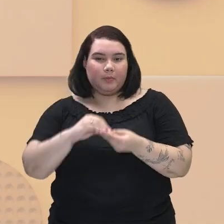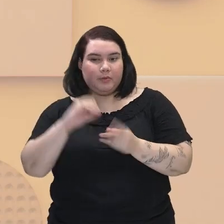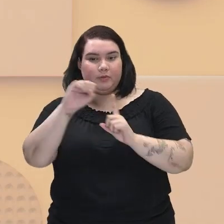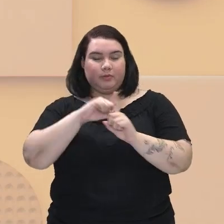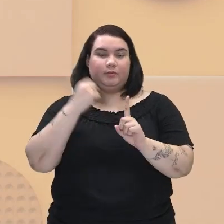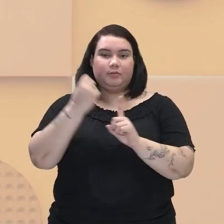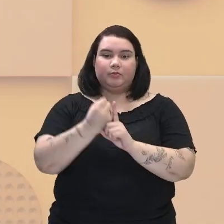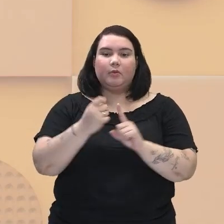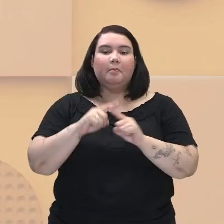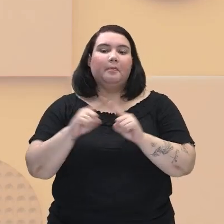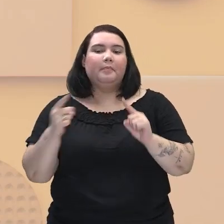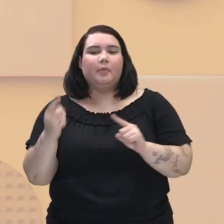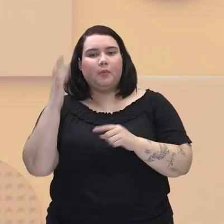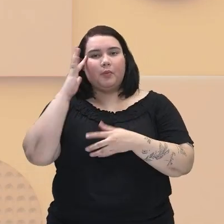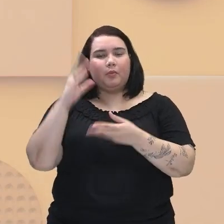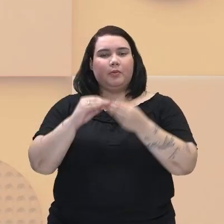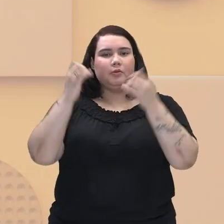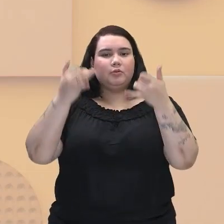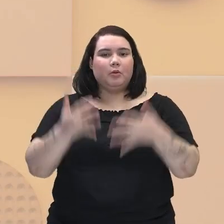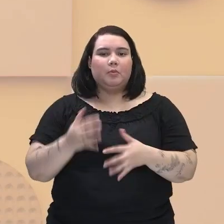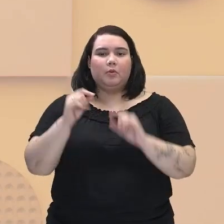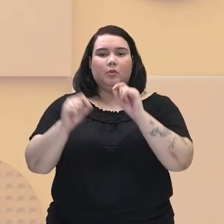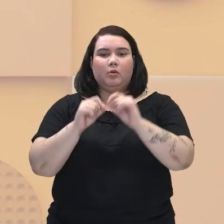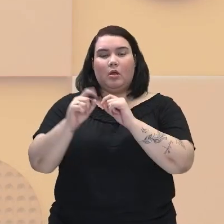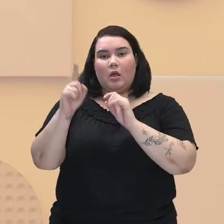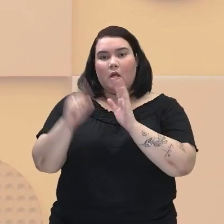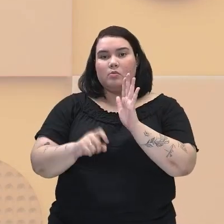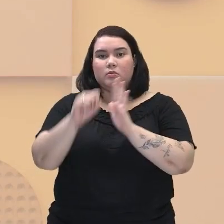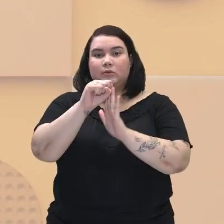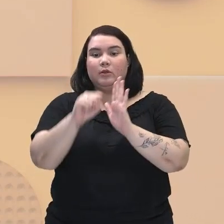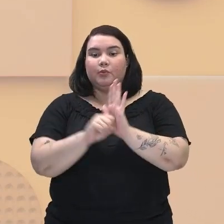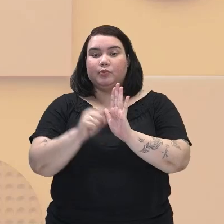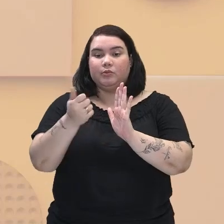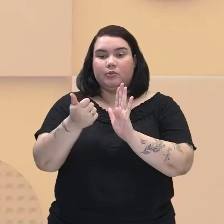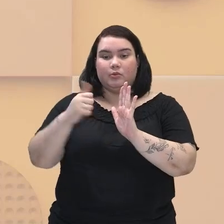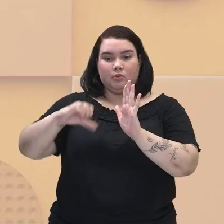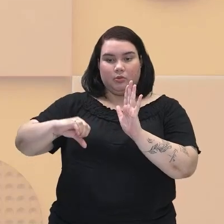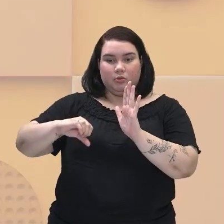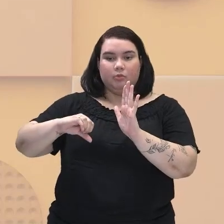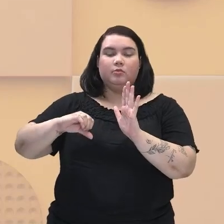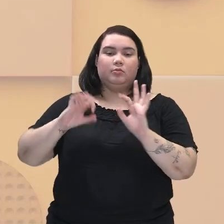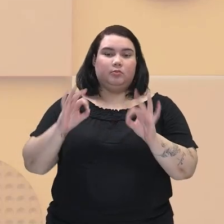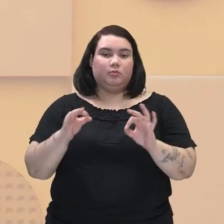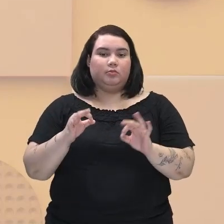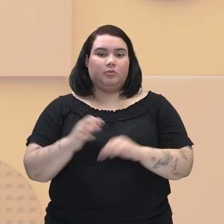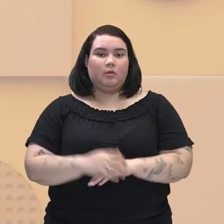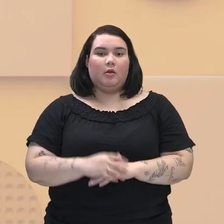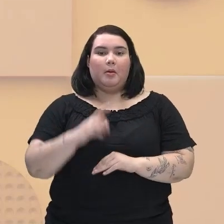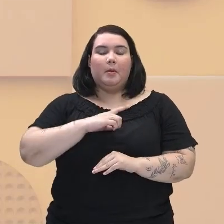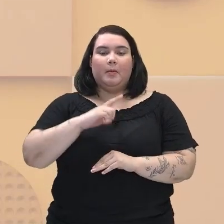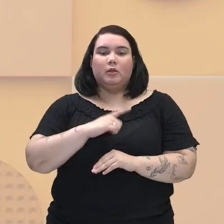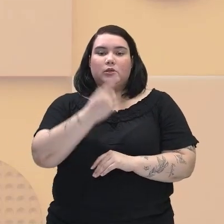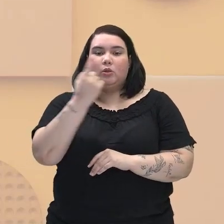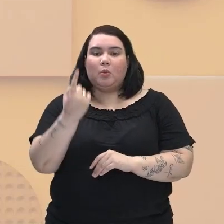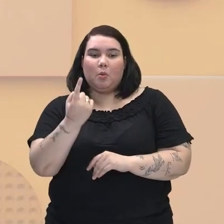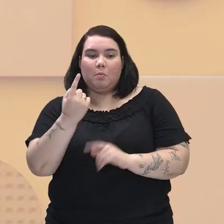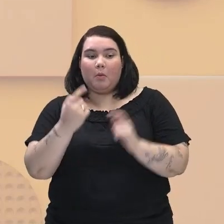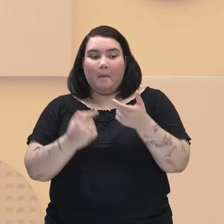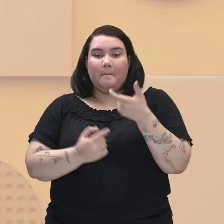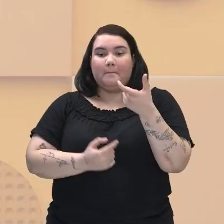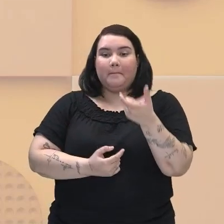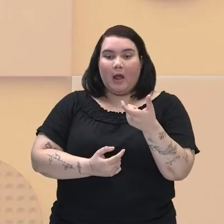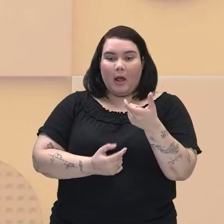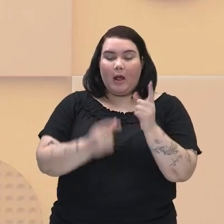Mas compreenda, estamos falando do século XIX. E tem uma palavra mágica